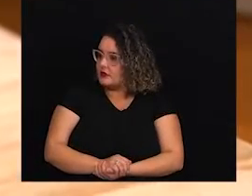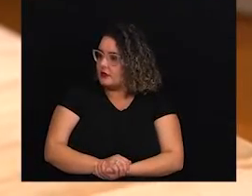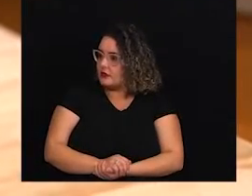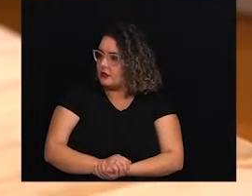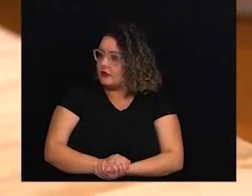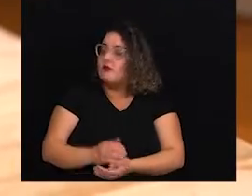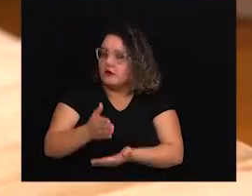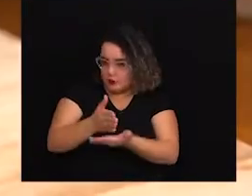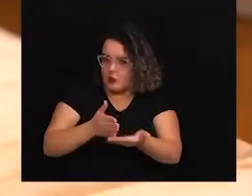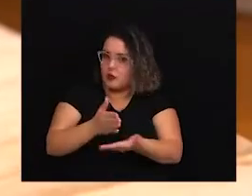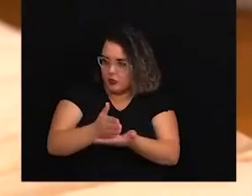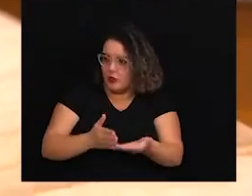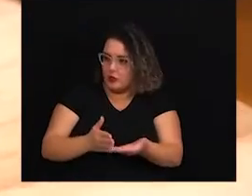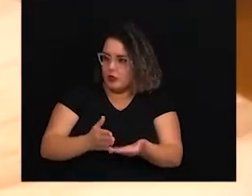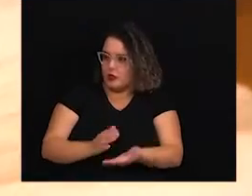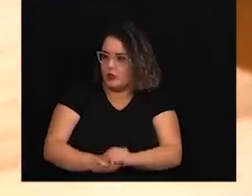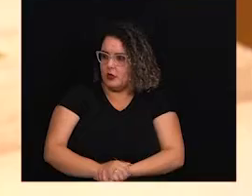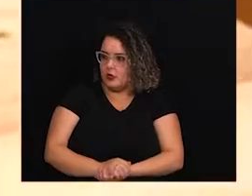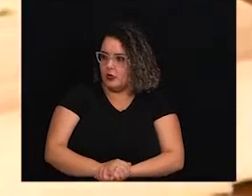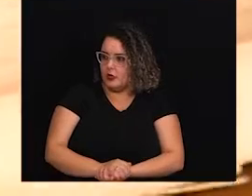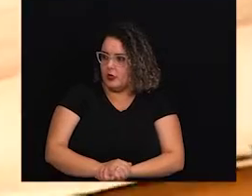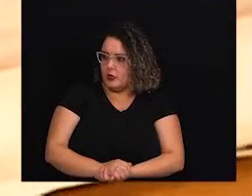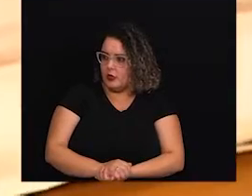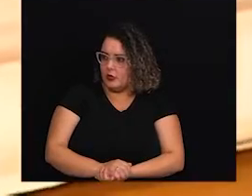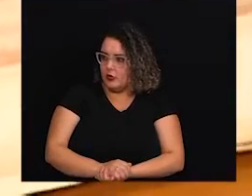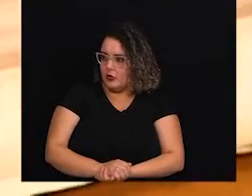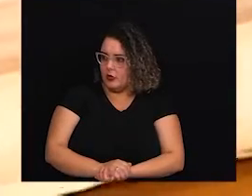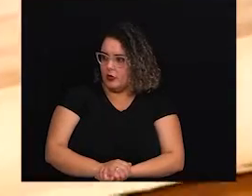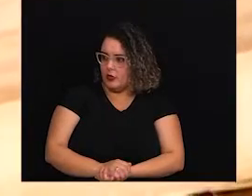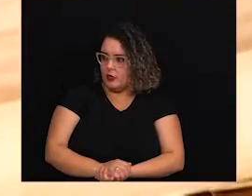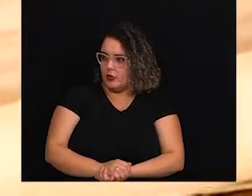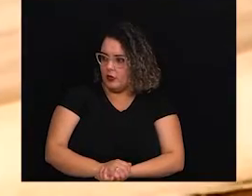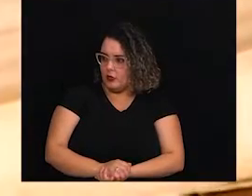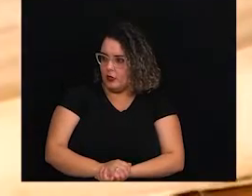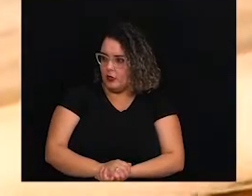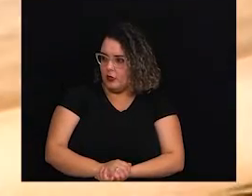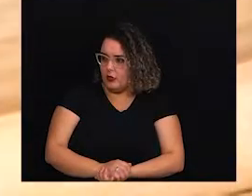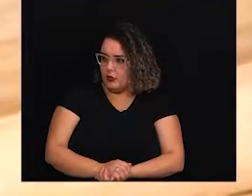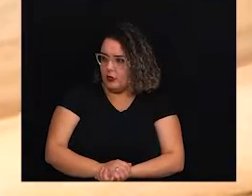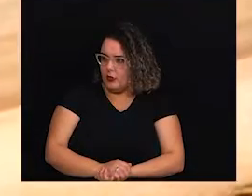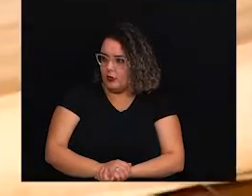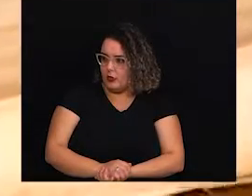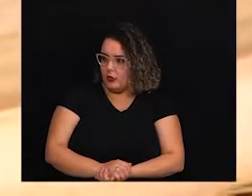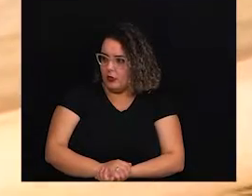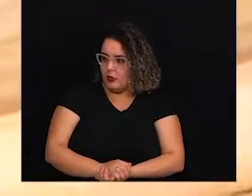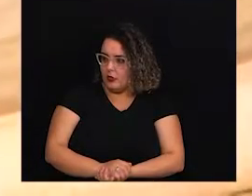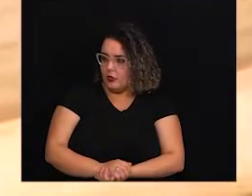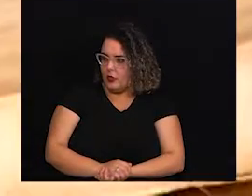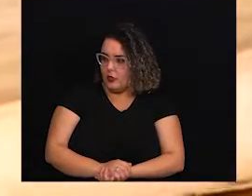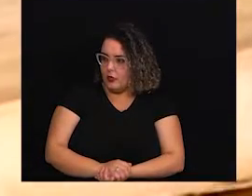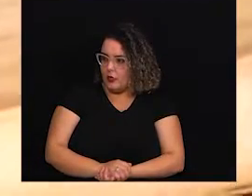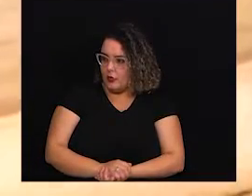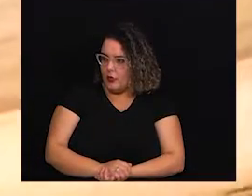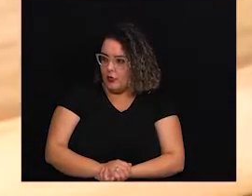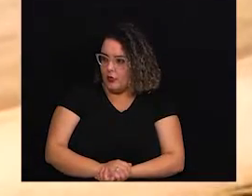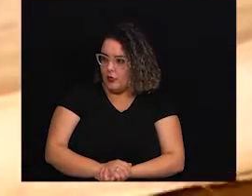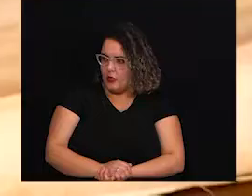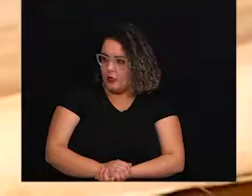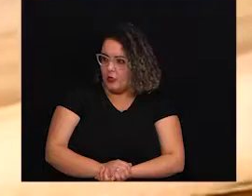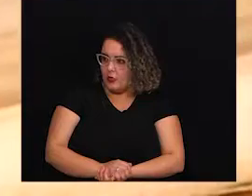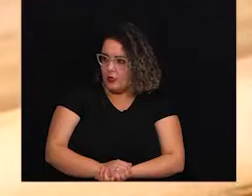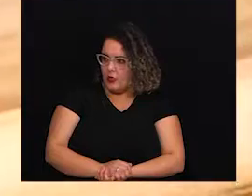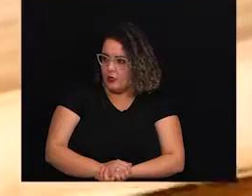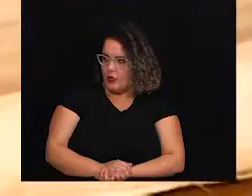também? Vamos cortar? Corta um pedacinho ali. Vamos cortar ali, aqui, ó. Assim? Isso, Michel. Pode cortar aqui, né? Pô, que eu quero não precisa mostrar... cortar o abacaxi, pode cortar